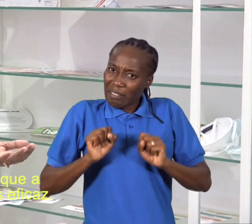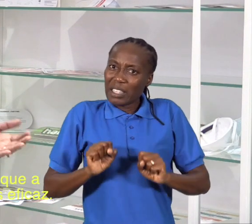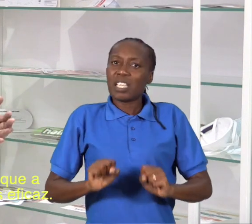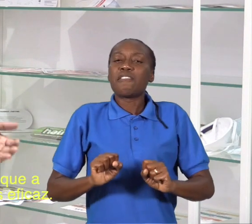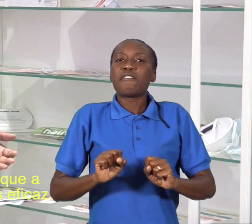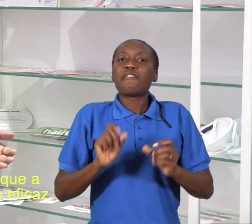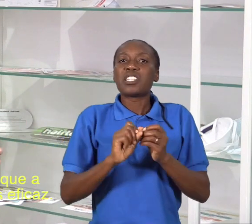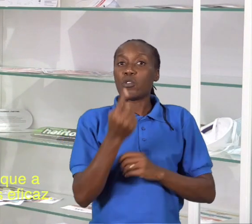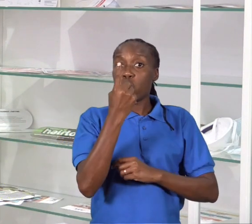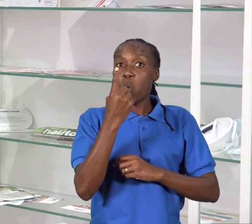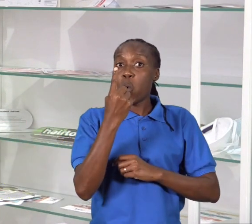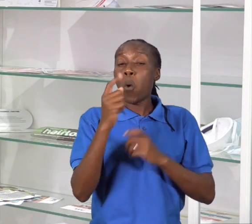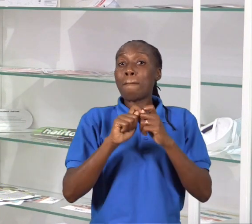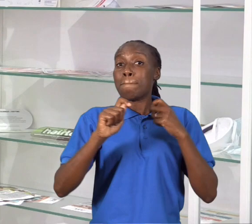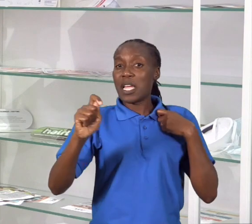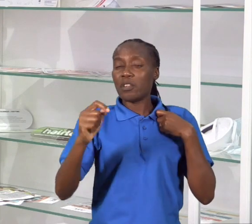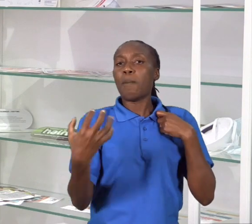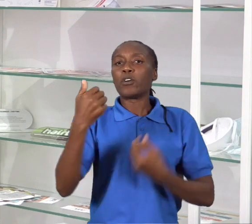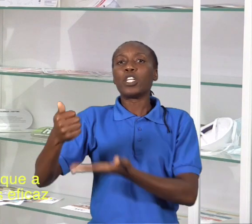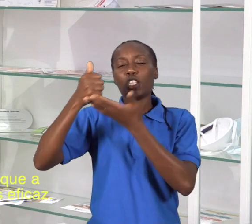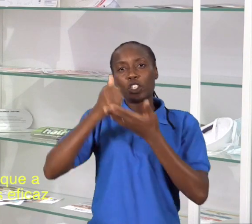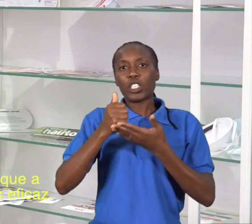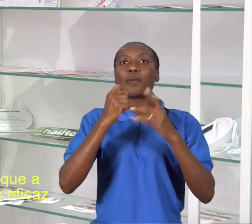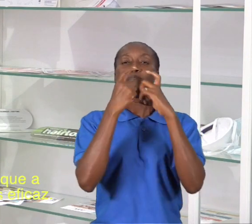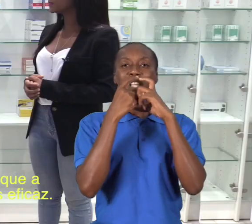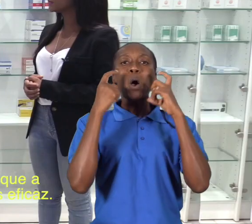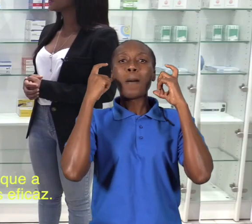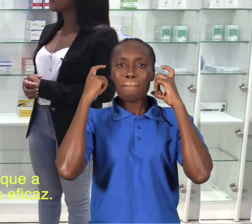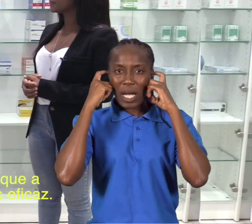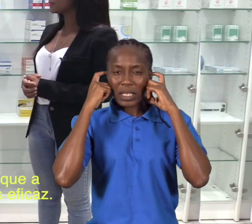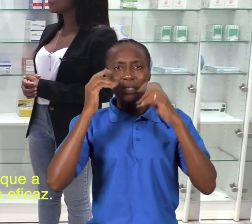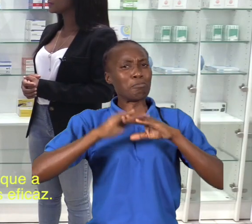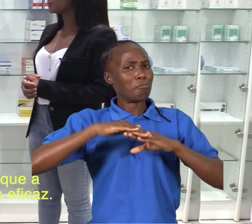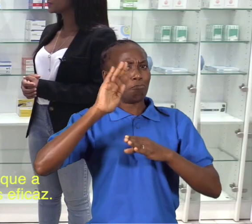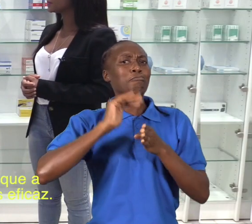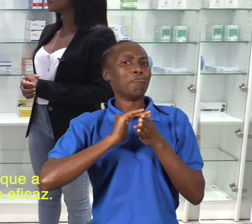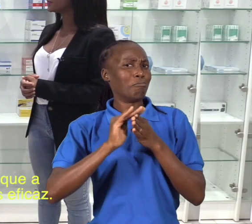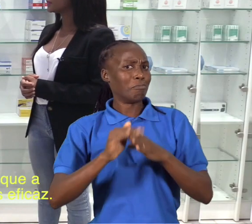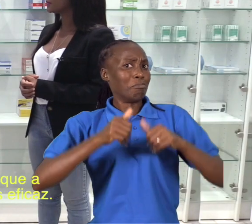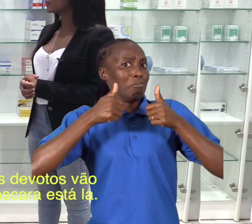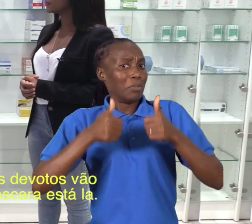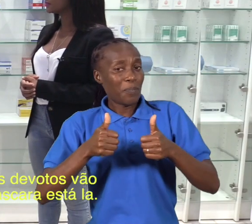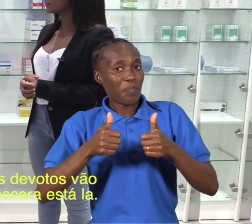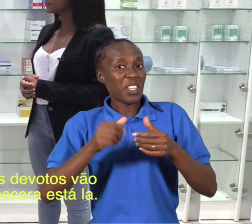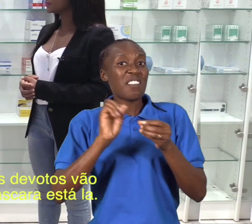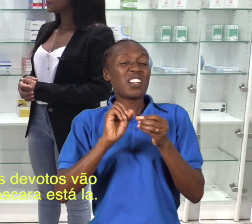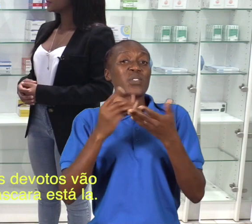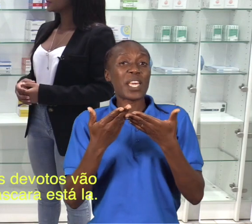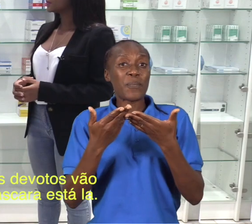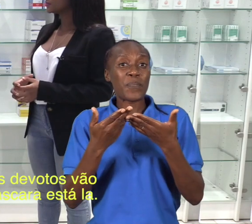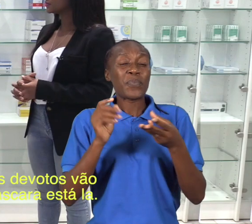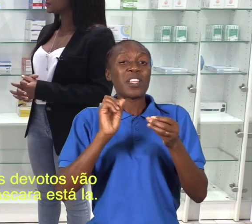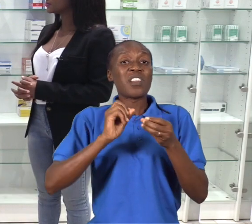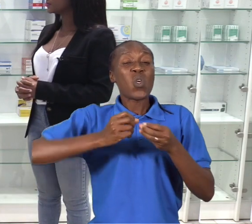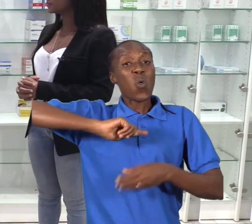ser pelo menos um metro. Isso vai ajudar com que a máscara seja mais eficaz. Tendo em conta que a